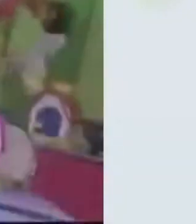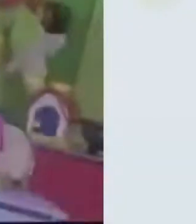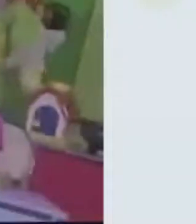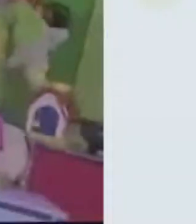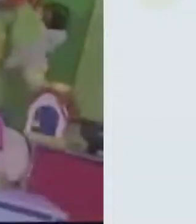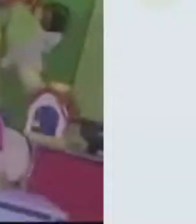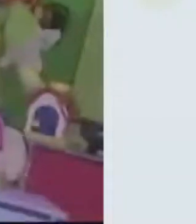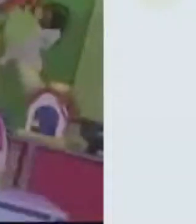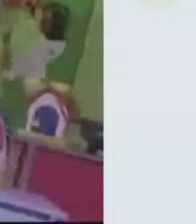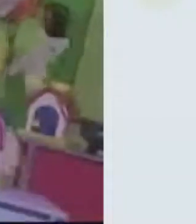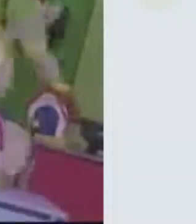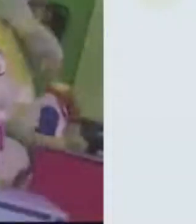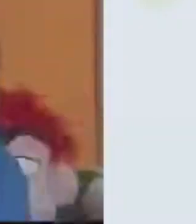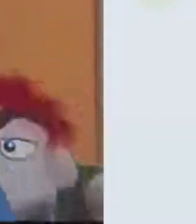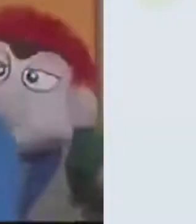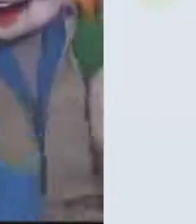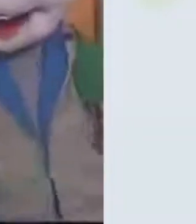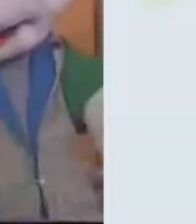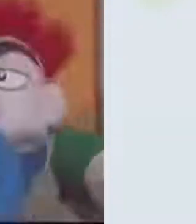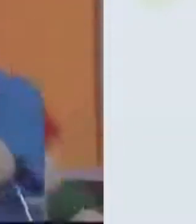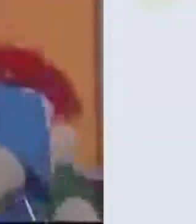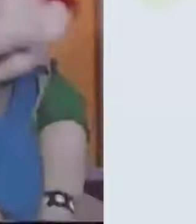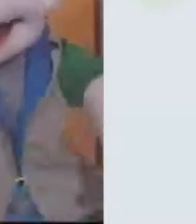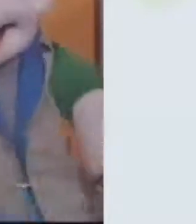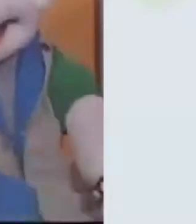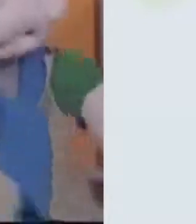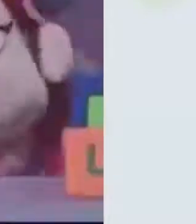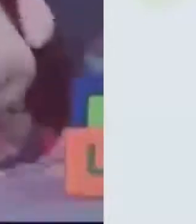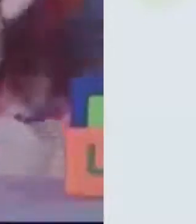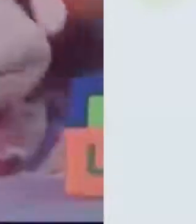forte. Os camaradinhas é uma turminha de sorte.